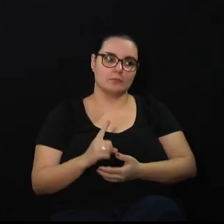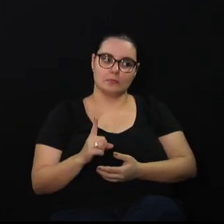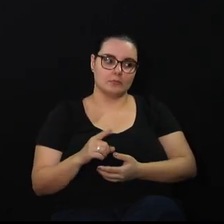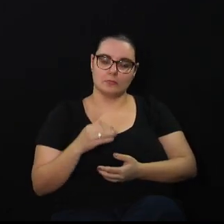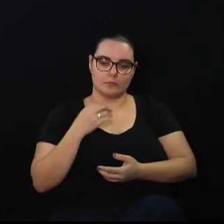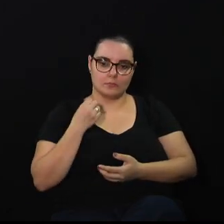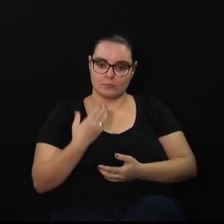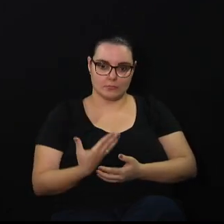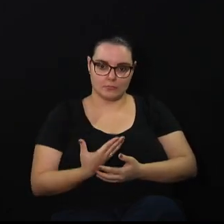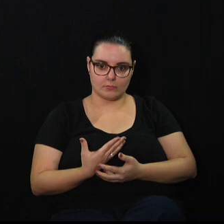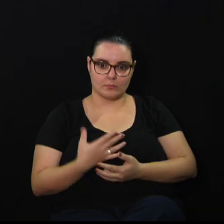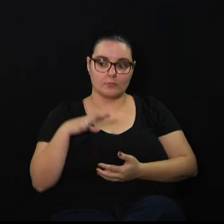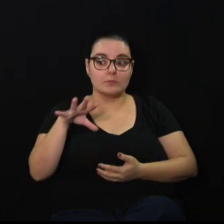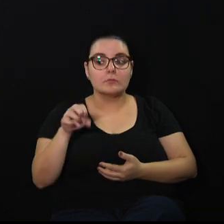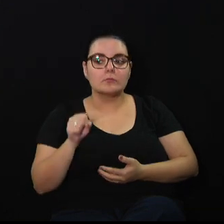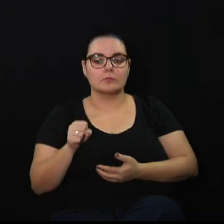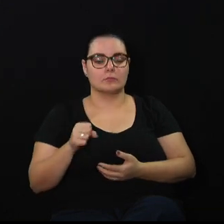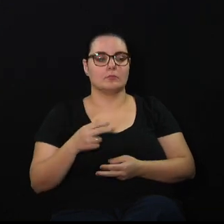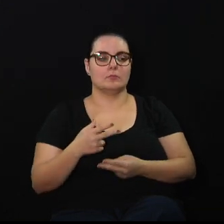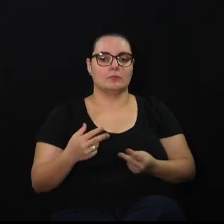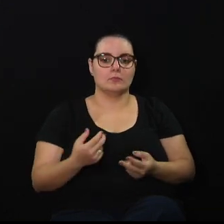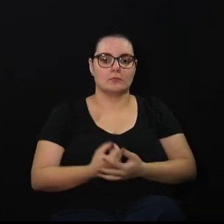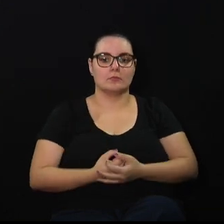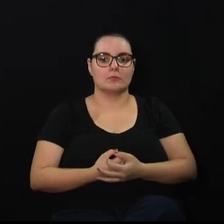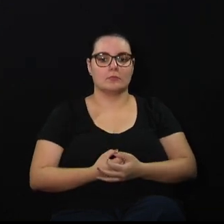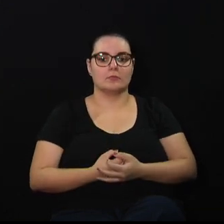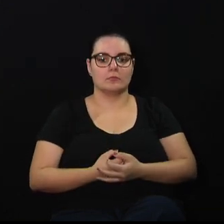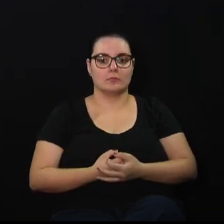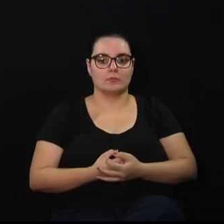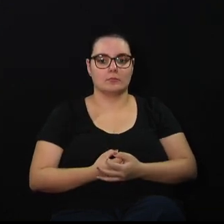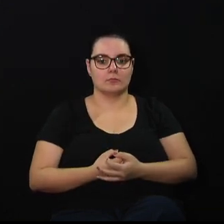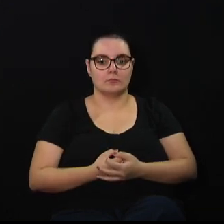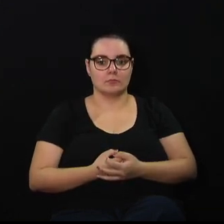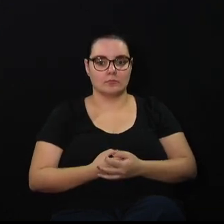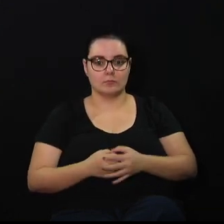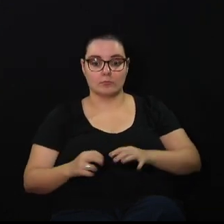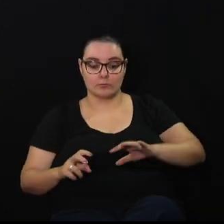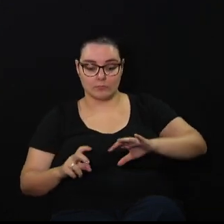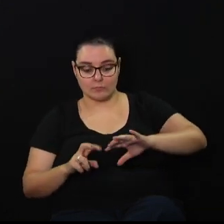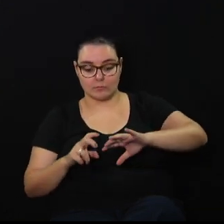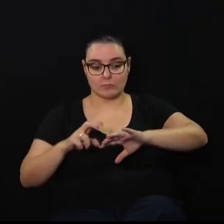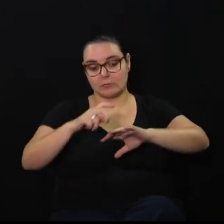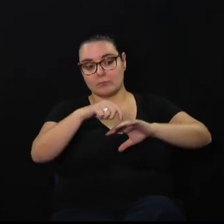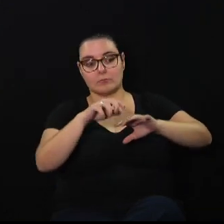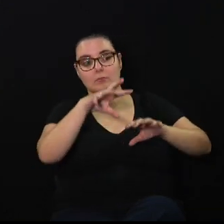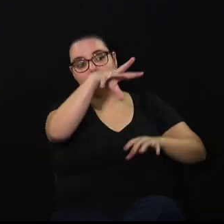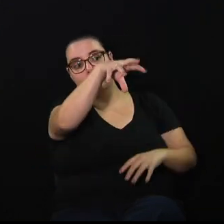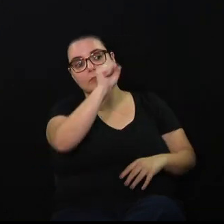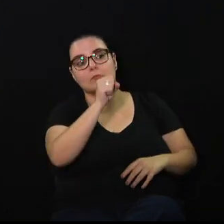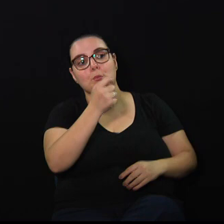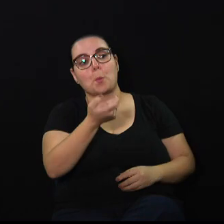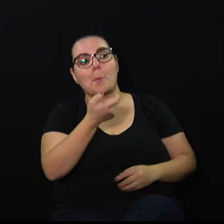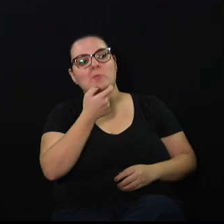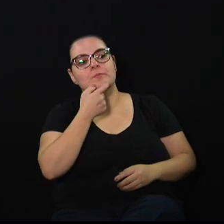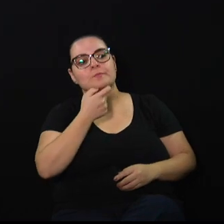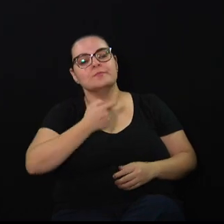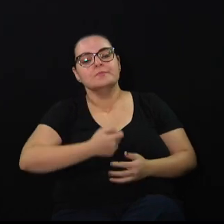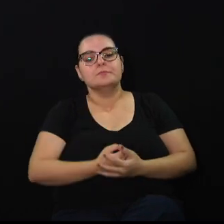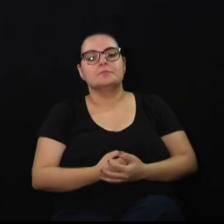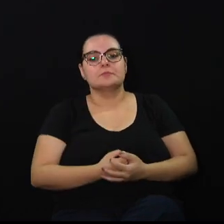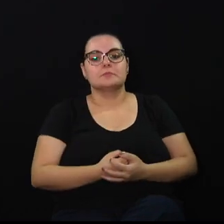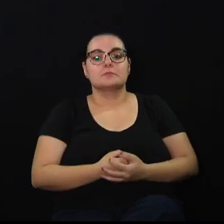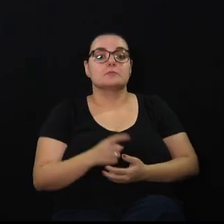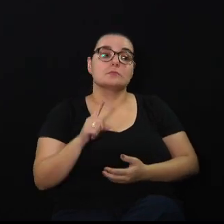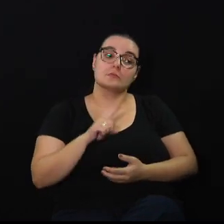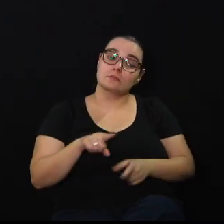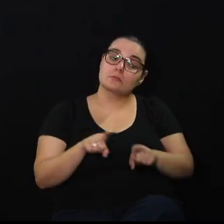solicitar por algo né da mesma forma que ela escalá-la o balcão da cozinha para pegar um biscoito bem não é